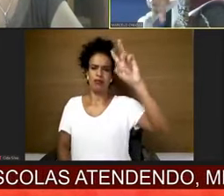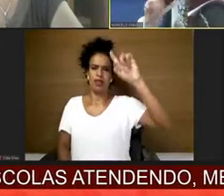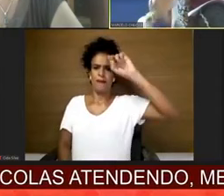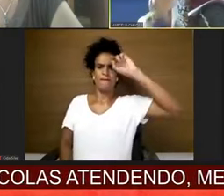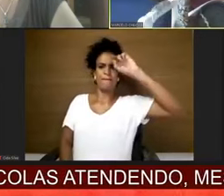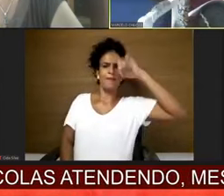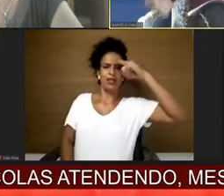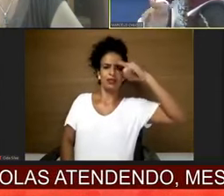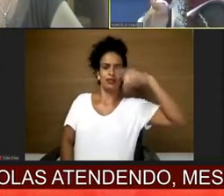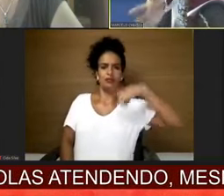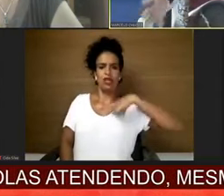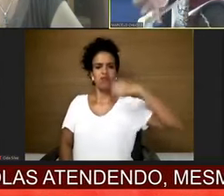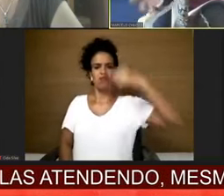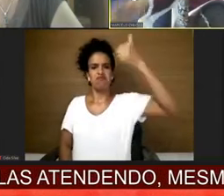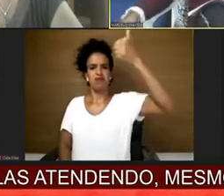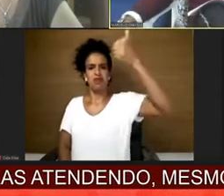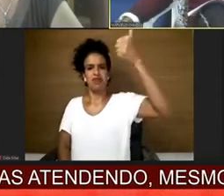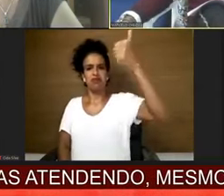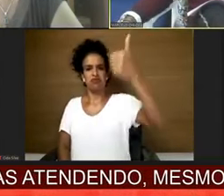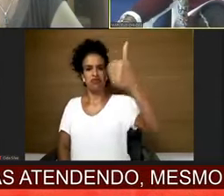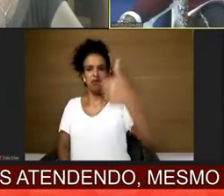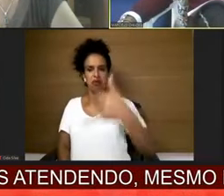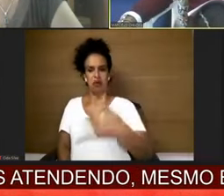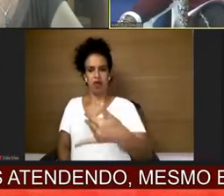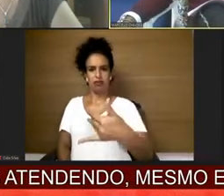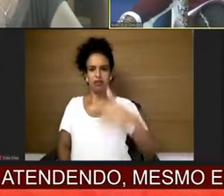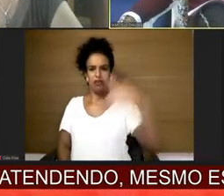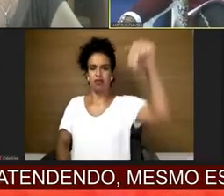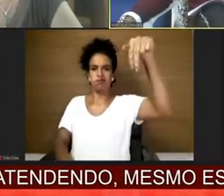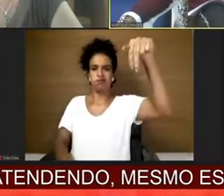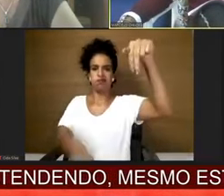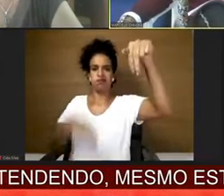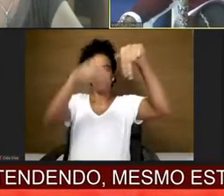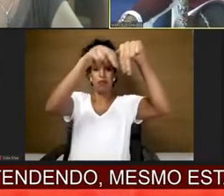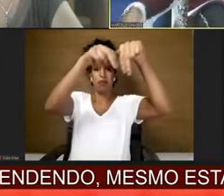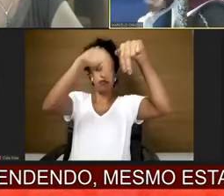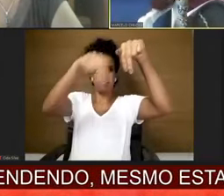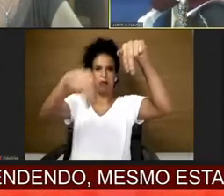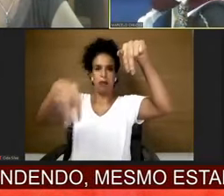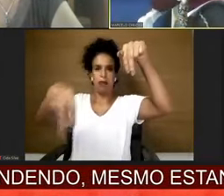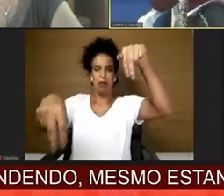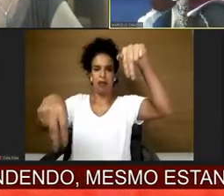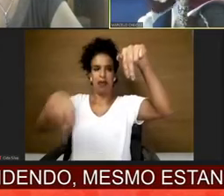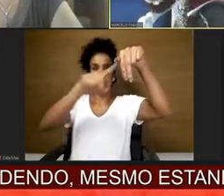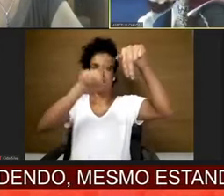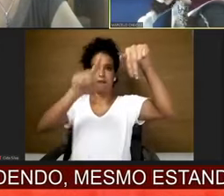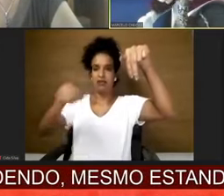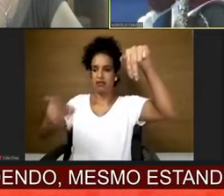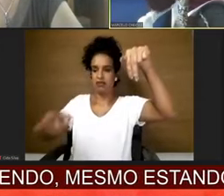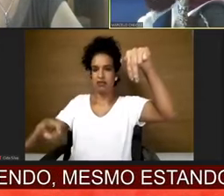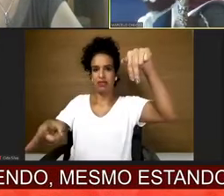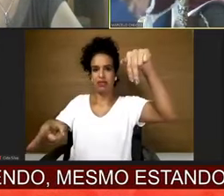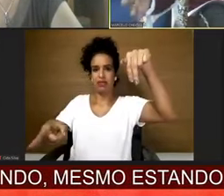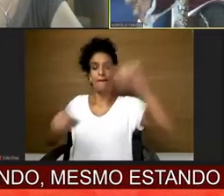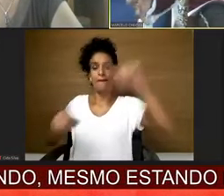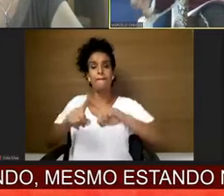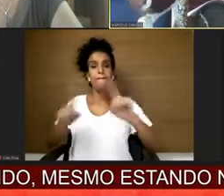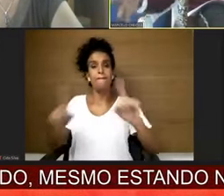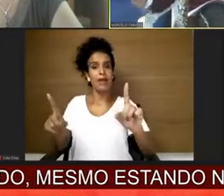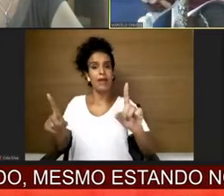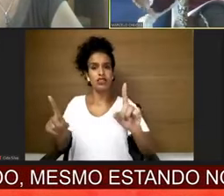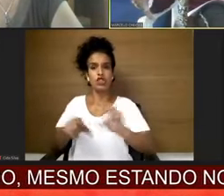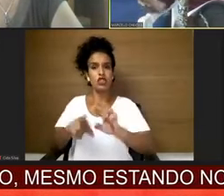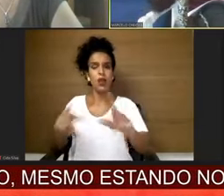hierárquica, né? Até porque o nome aponta para isso e tal. mas ela não é exercida como liderança.